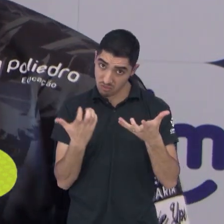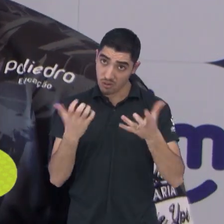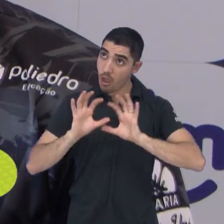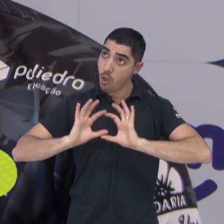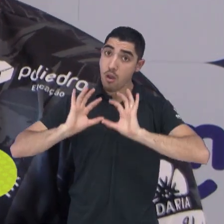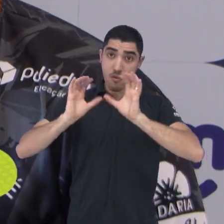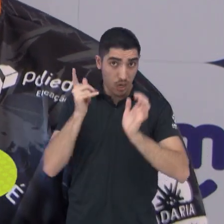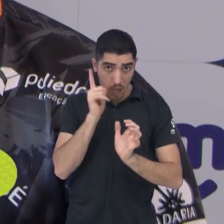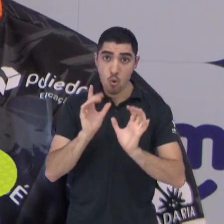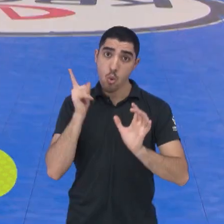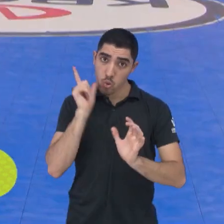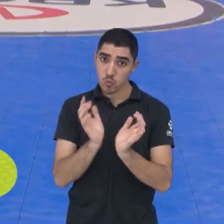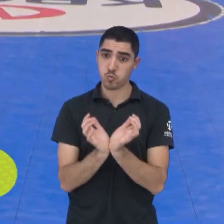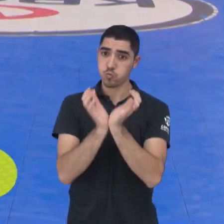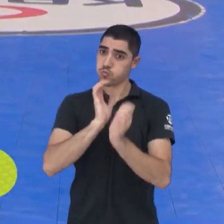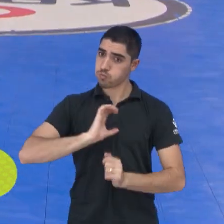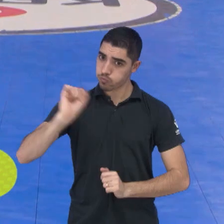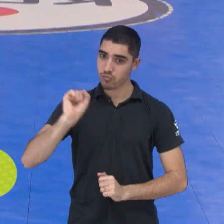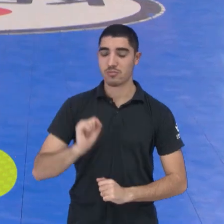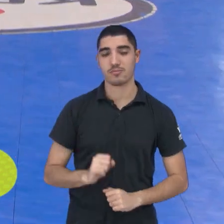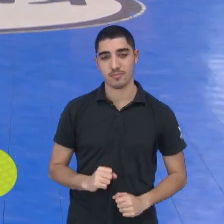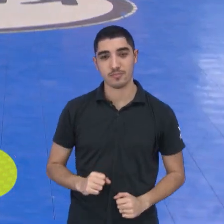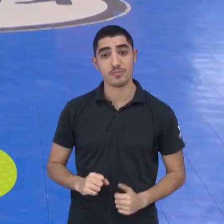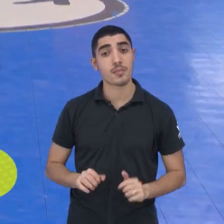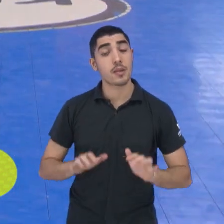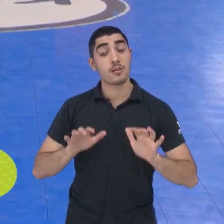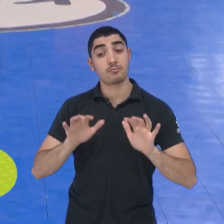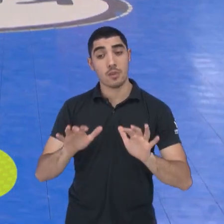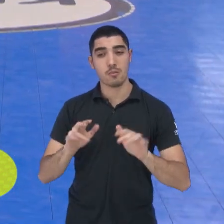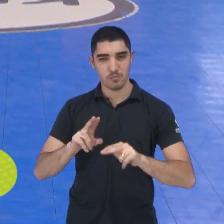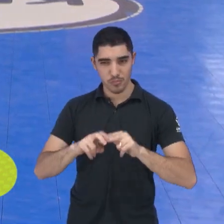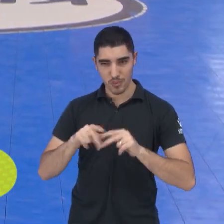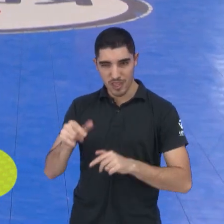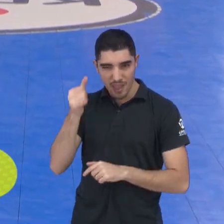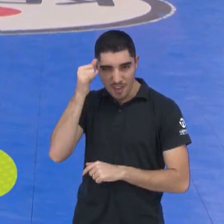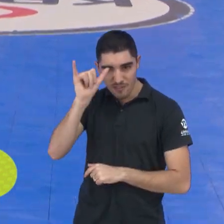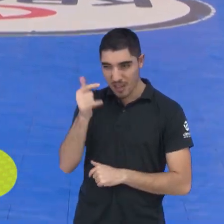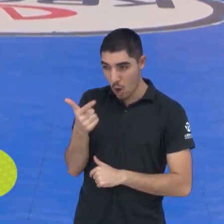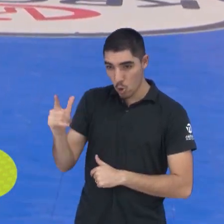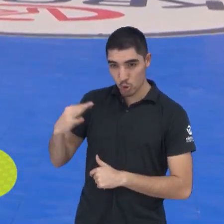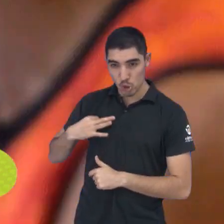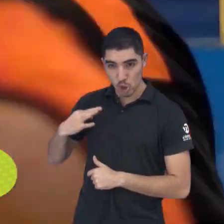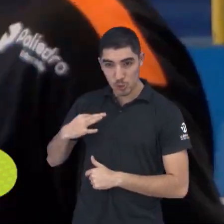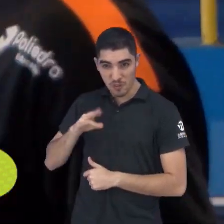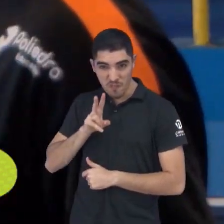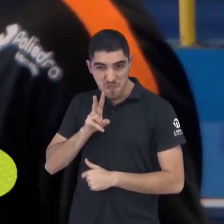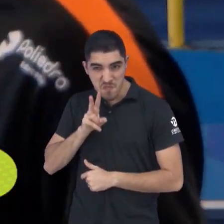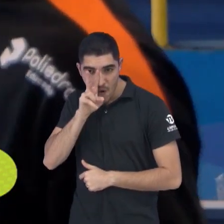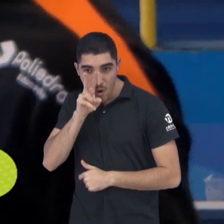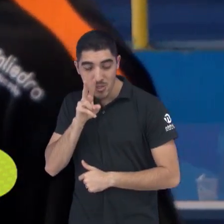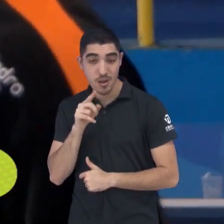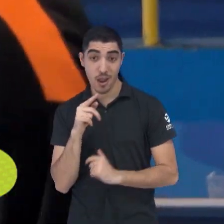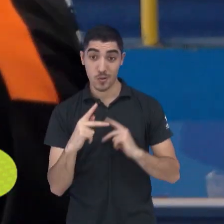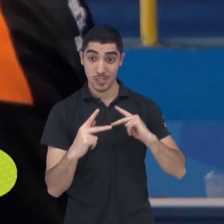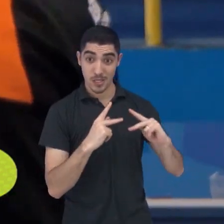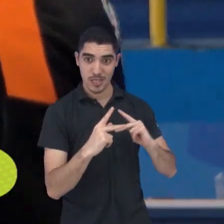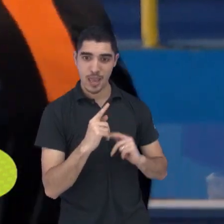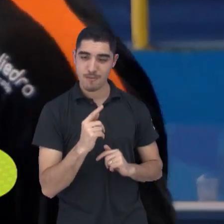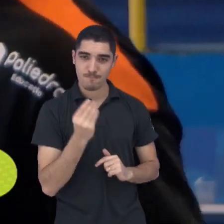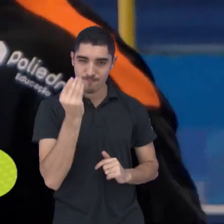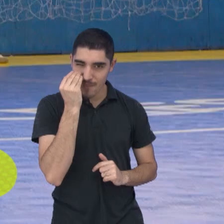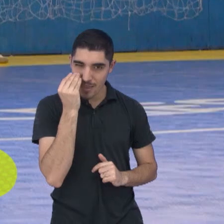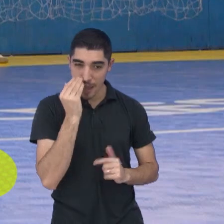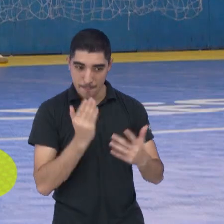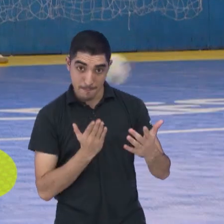adiar esses confrontos seria melhor. E mais do que evitar um confronto contra as equipes mais fortes, para o São José, classificar